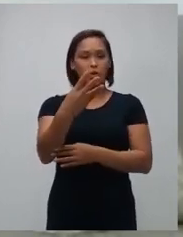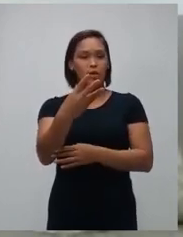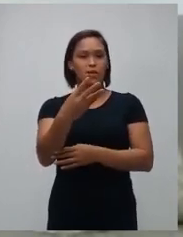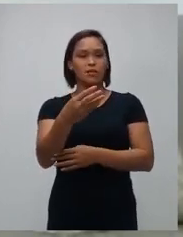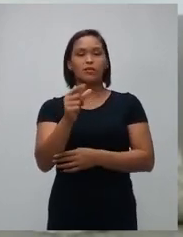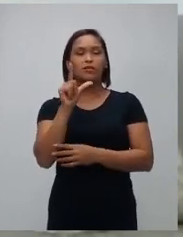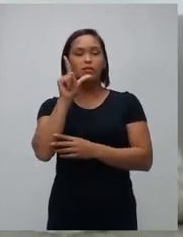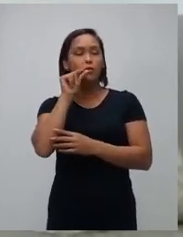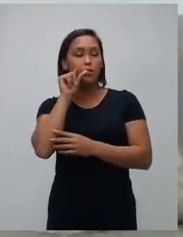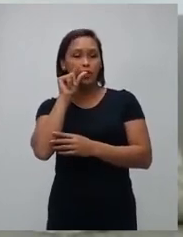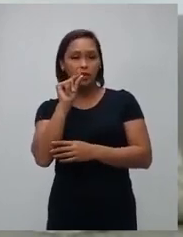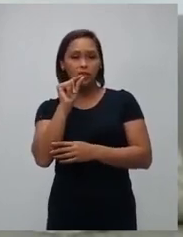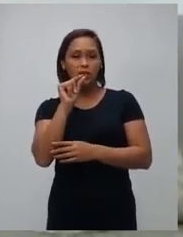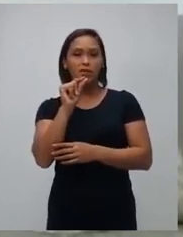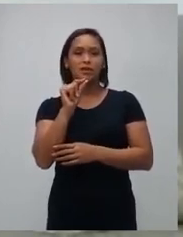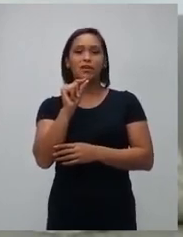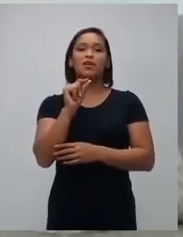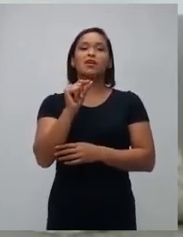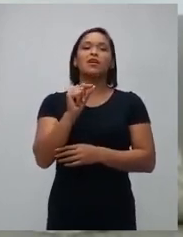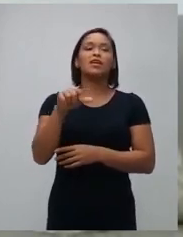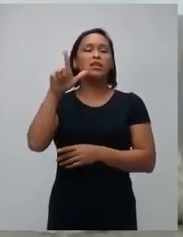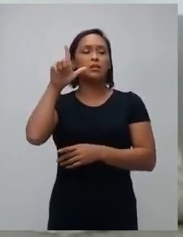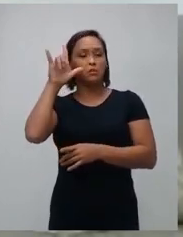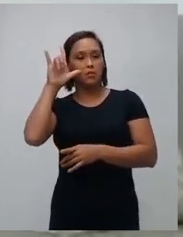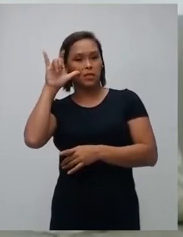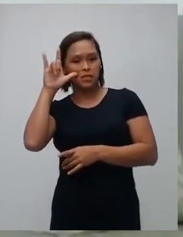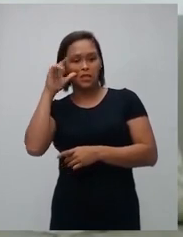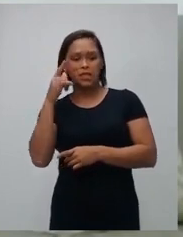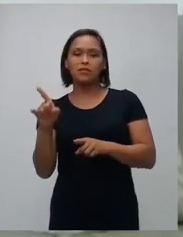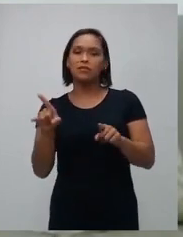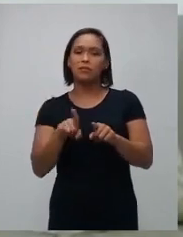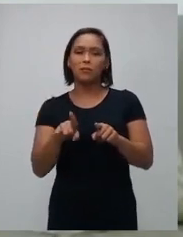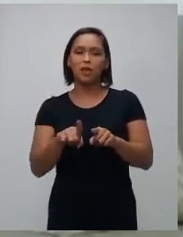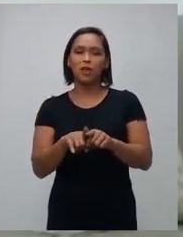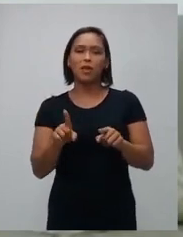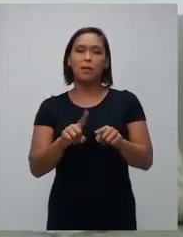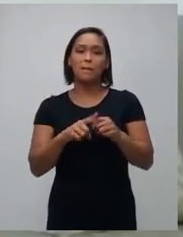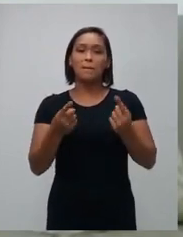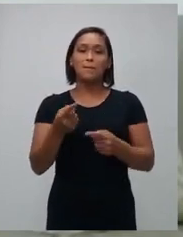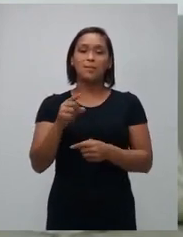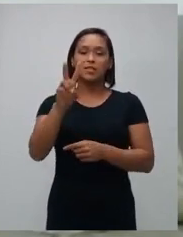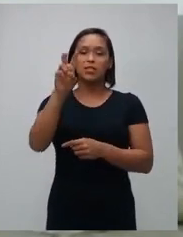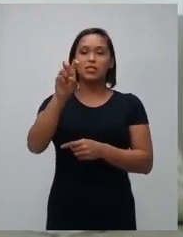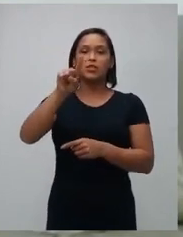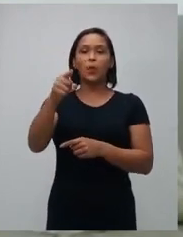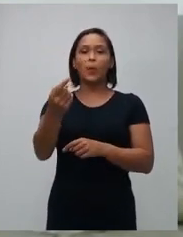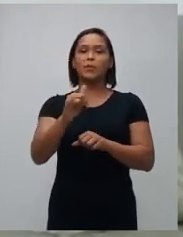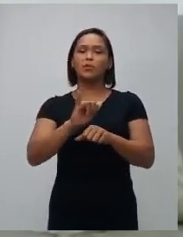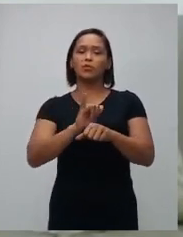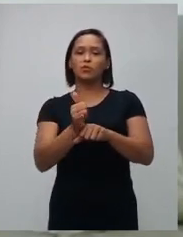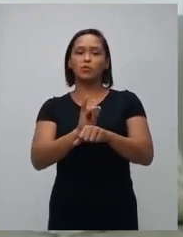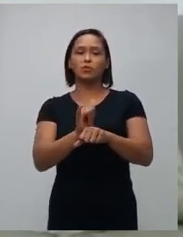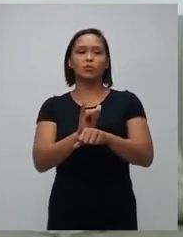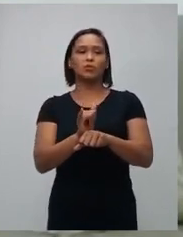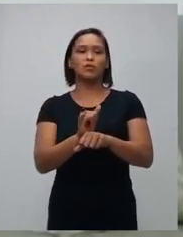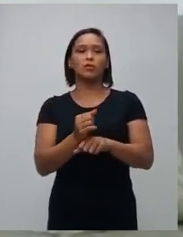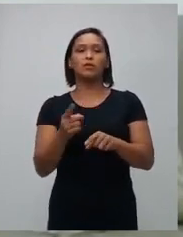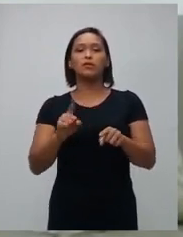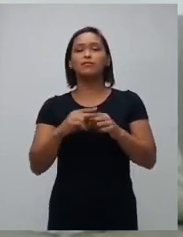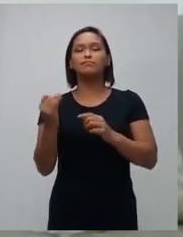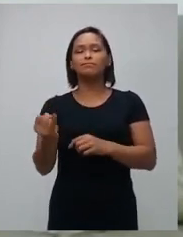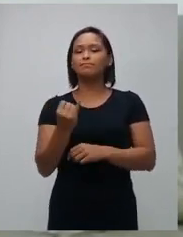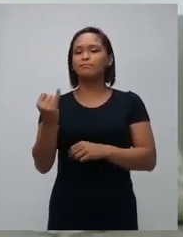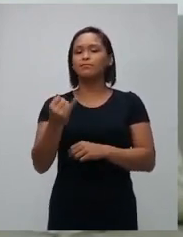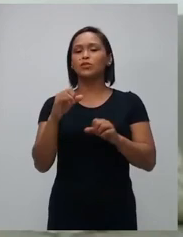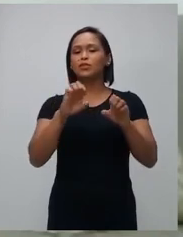Instagram, mais de 5 mil no YouTube. O mais importante de fazer esse evento é